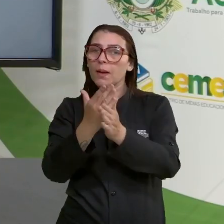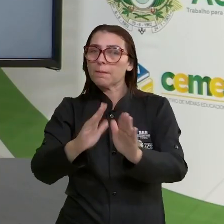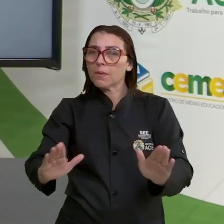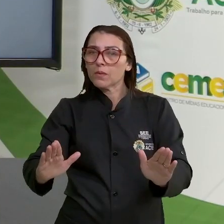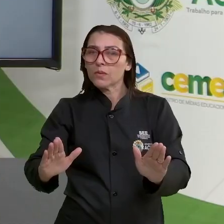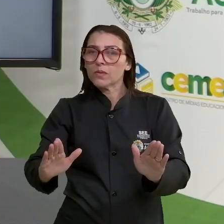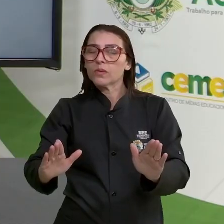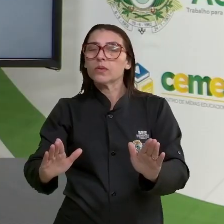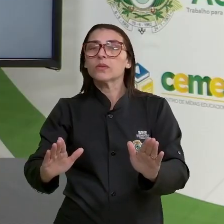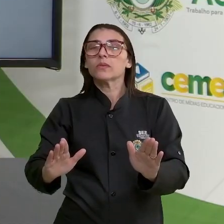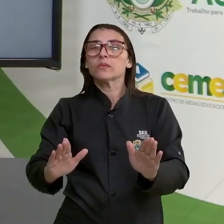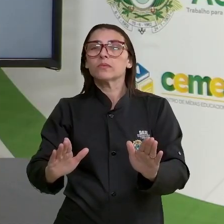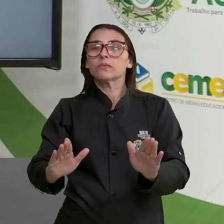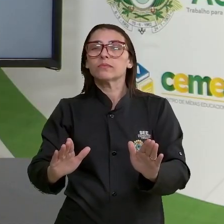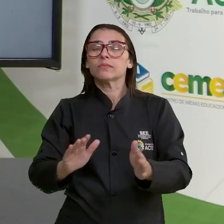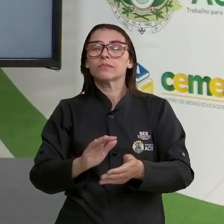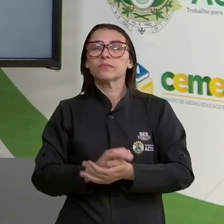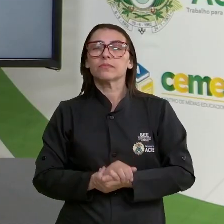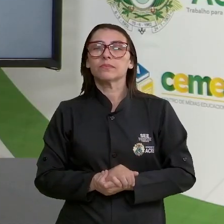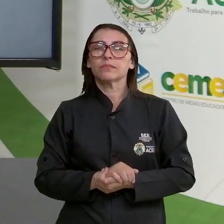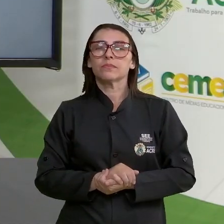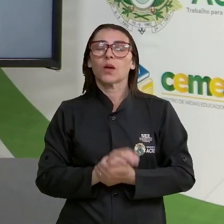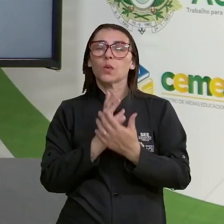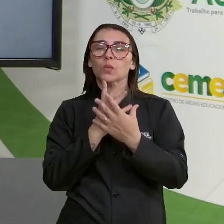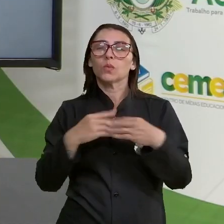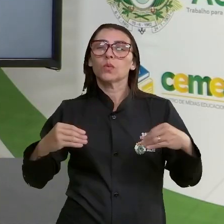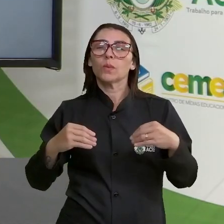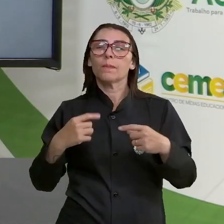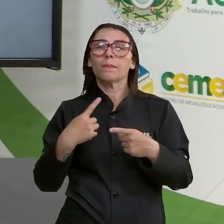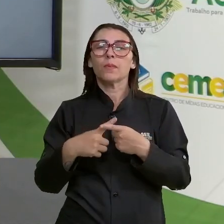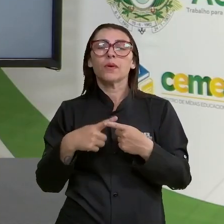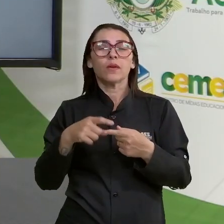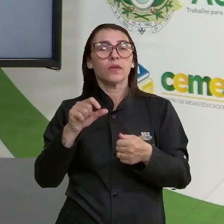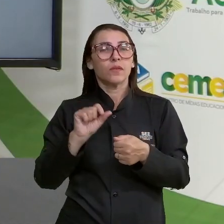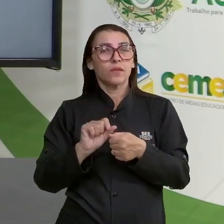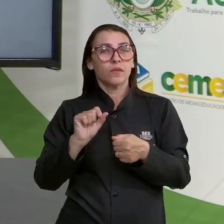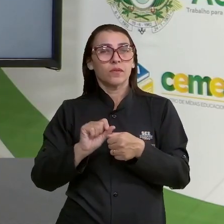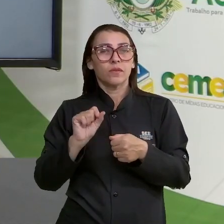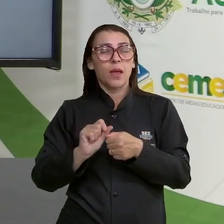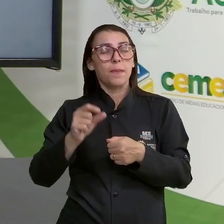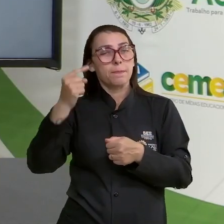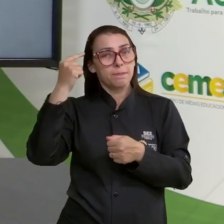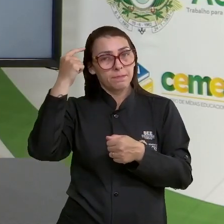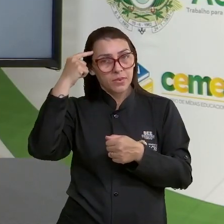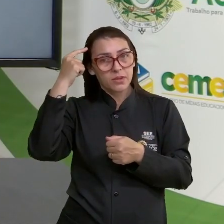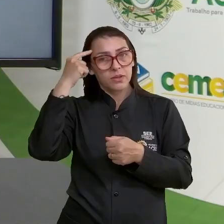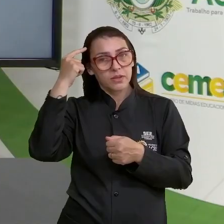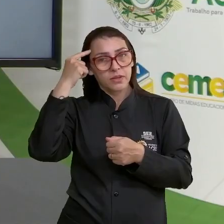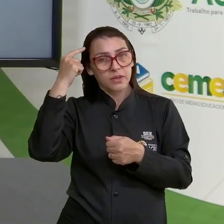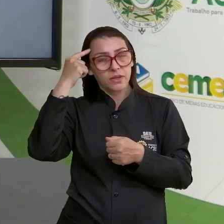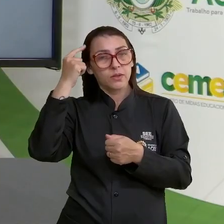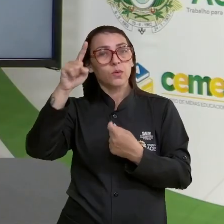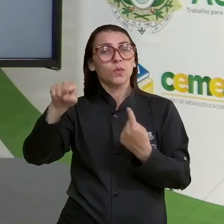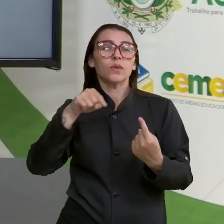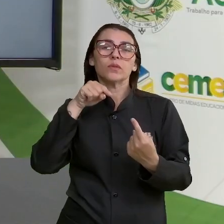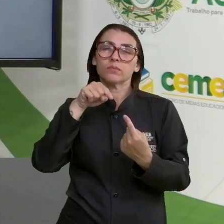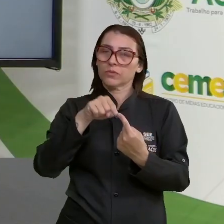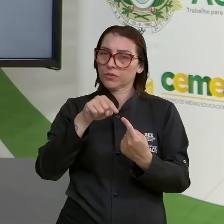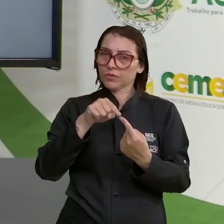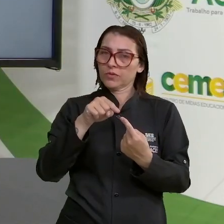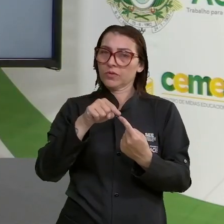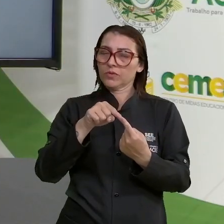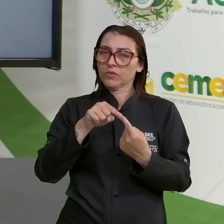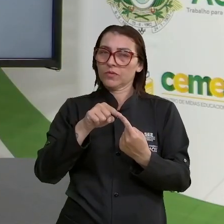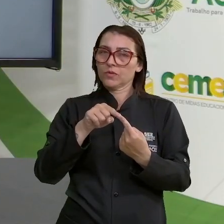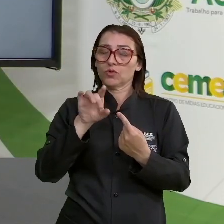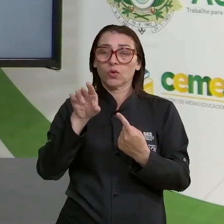uma música de tanto sucesso e de repente sumiu? Porque ela foi feita pensada com esse formato para que